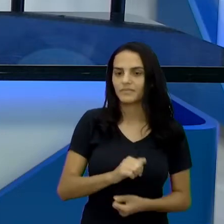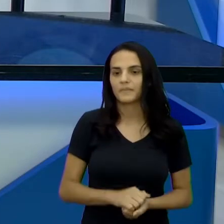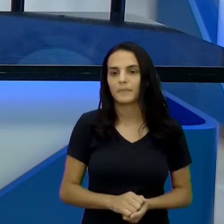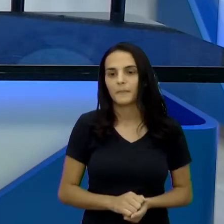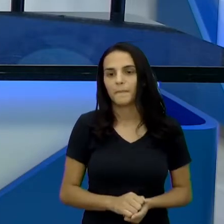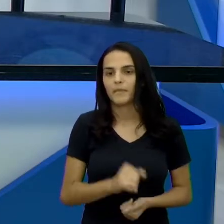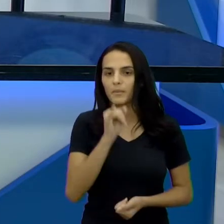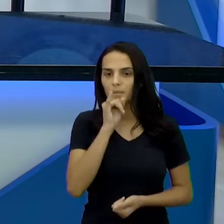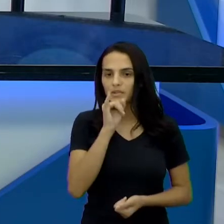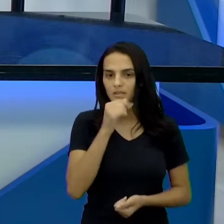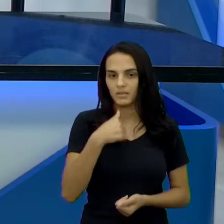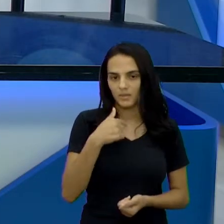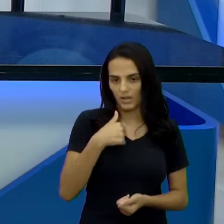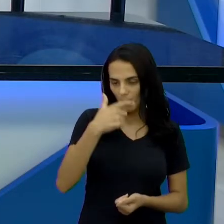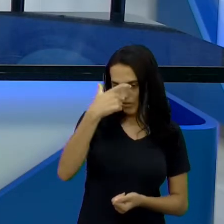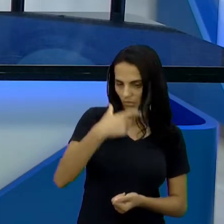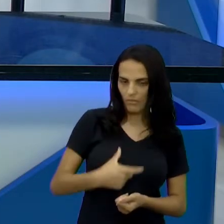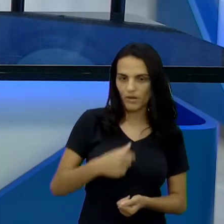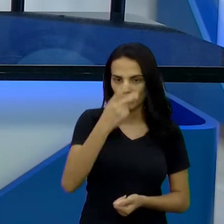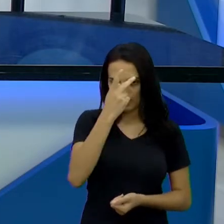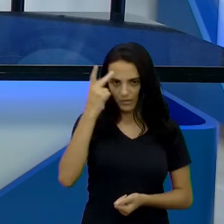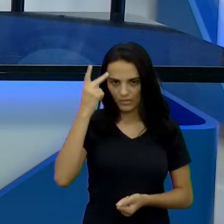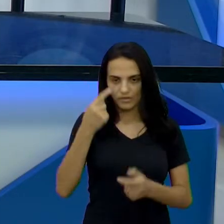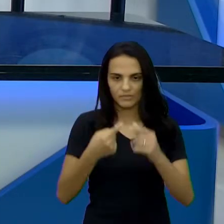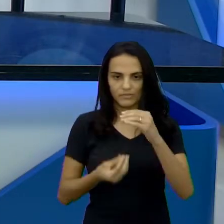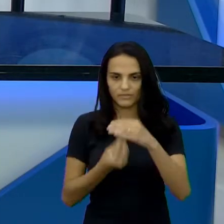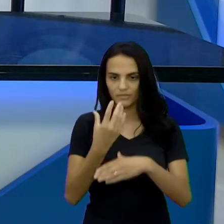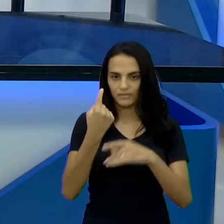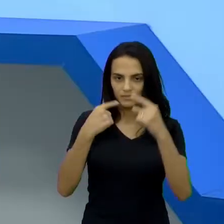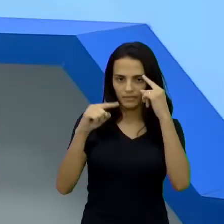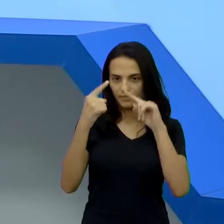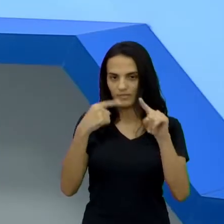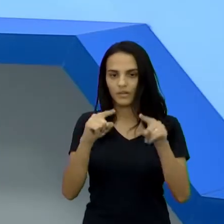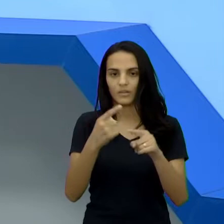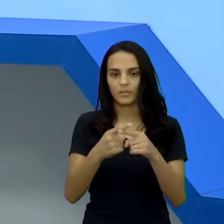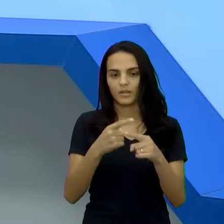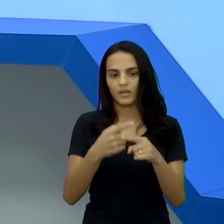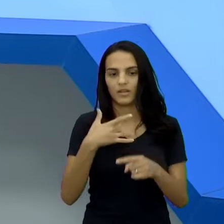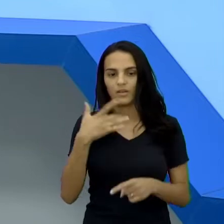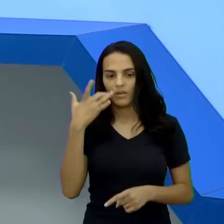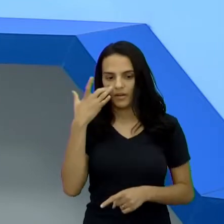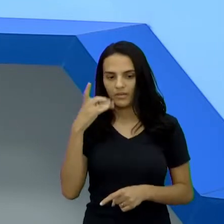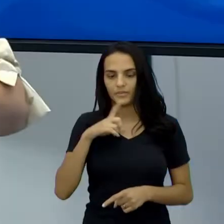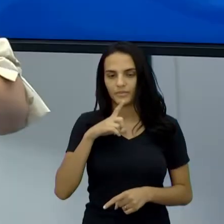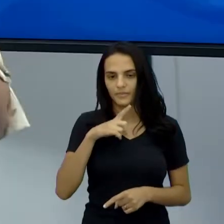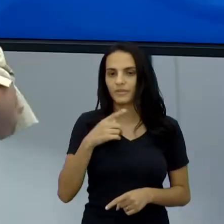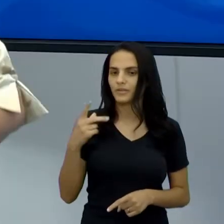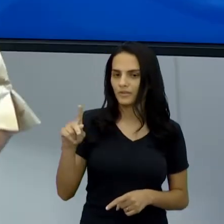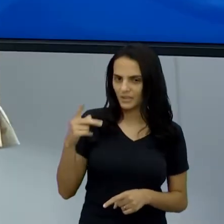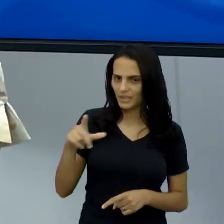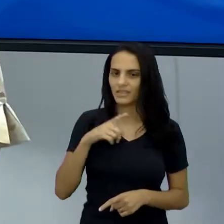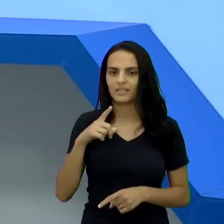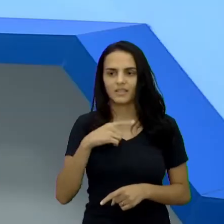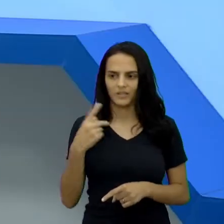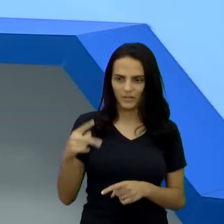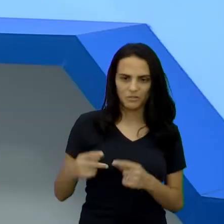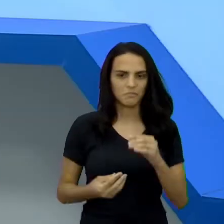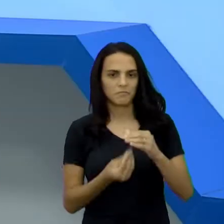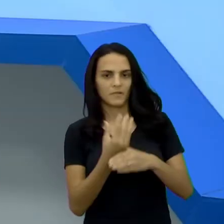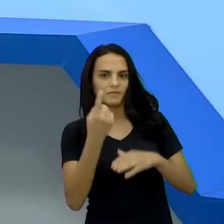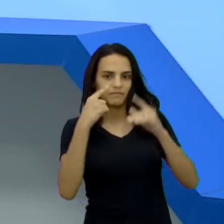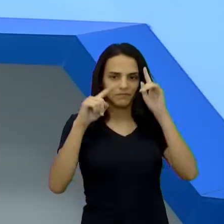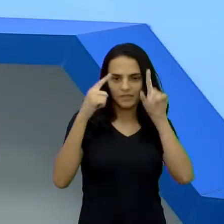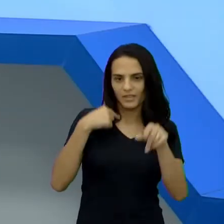Por exemplo, eu me considero uma pessoa muito criativa, porque eu acho que eu tenho... Sim, você tem uma doideira. Eu vivo em